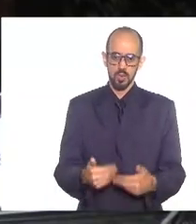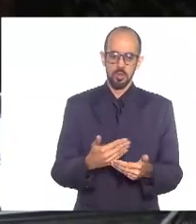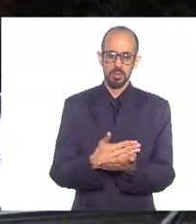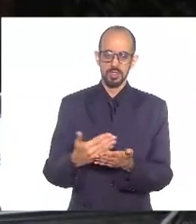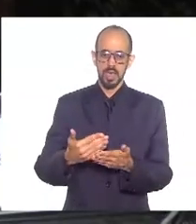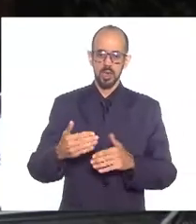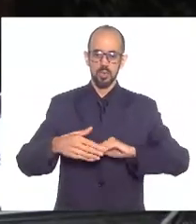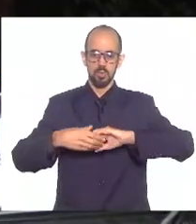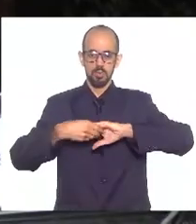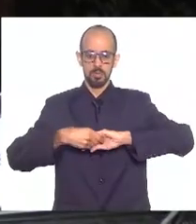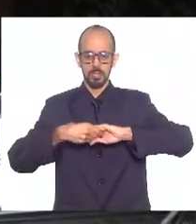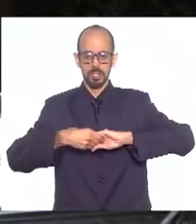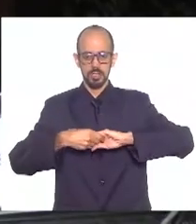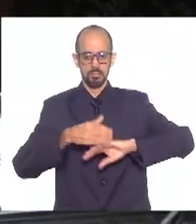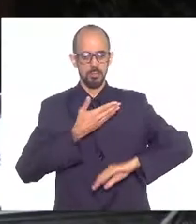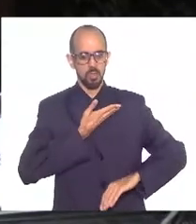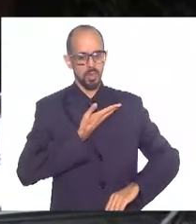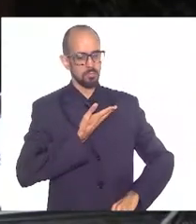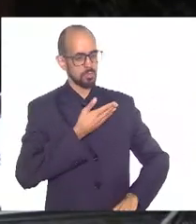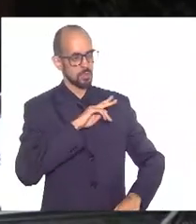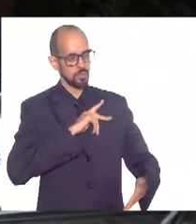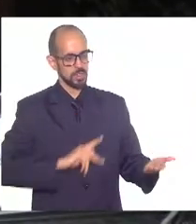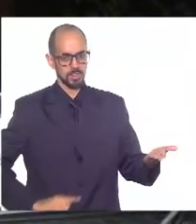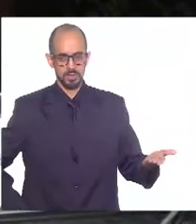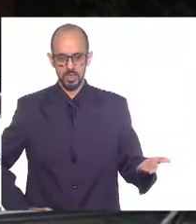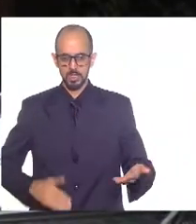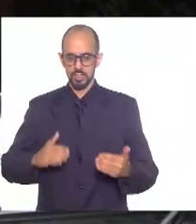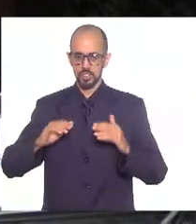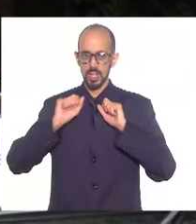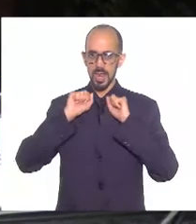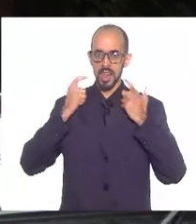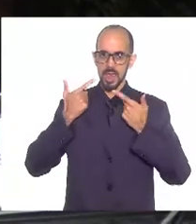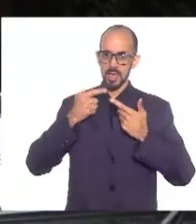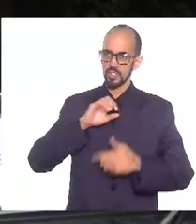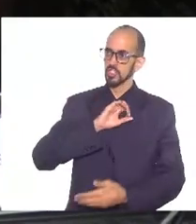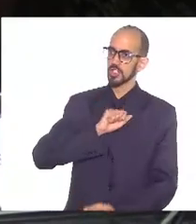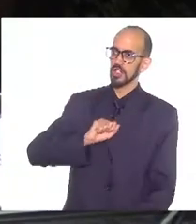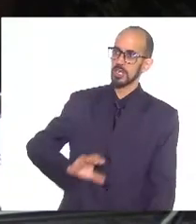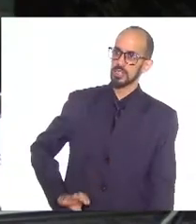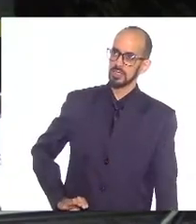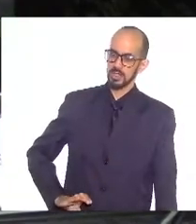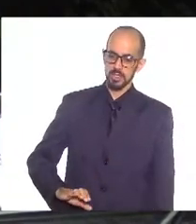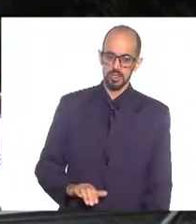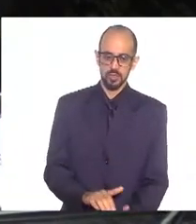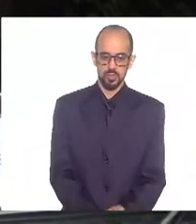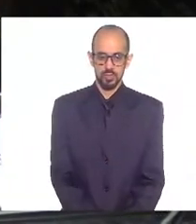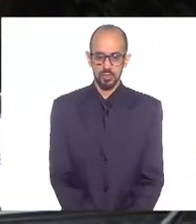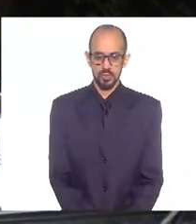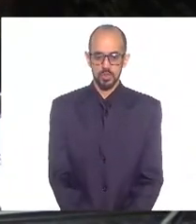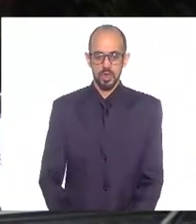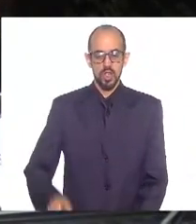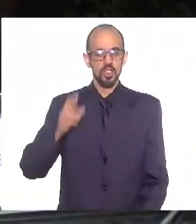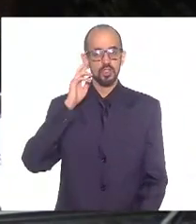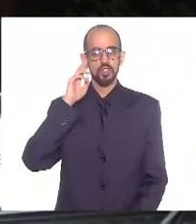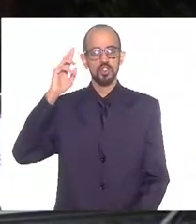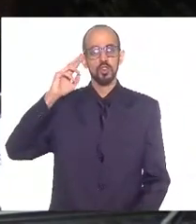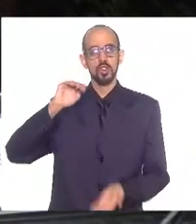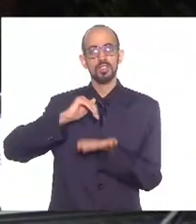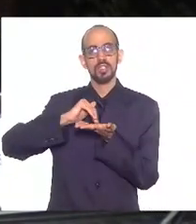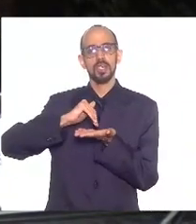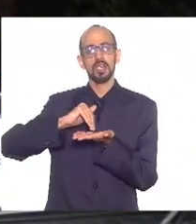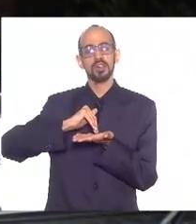cumprimentando o meu amigo e presidente dessa casa, deputado André Siciliano, os nossos secretários aqui